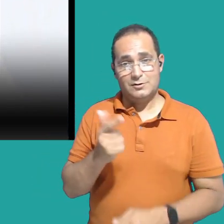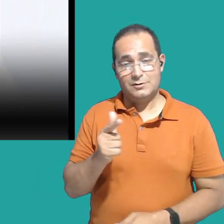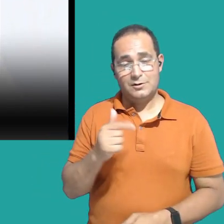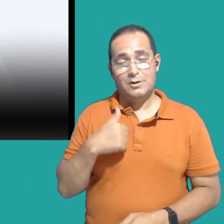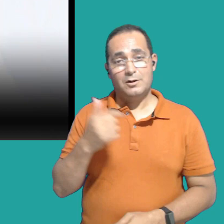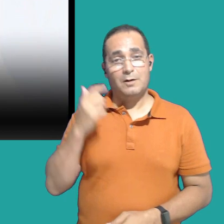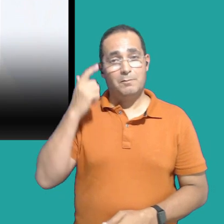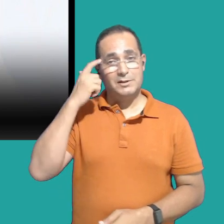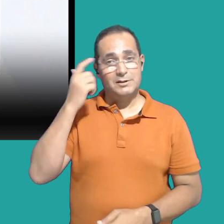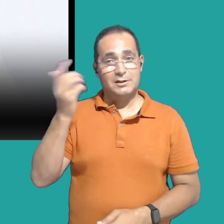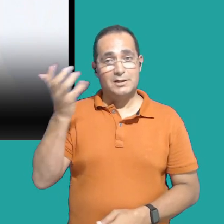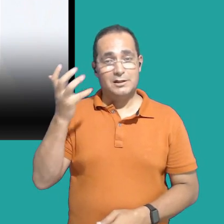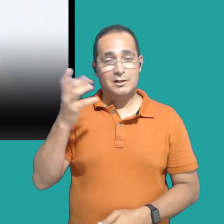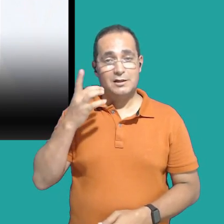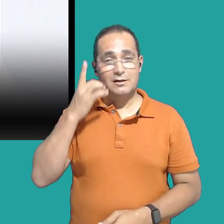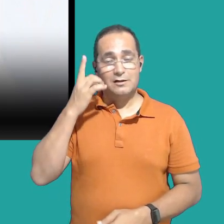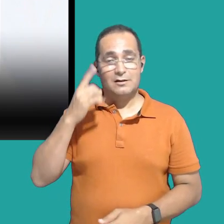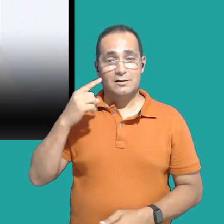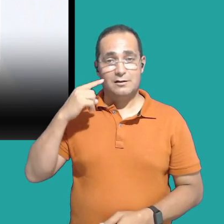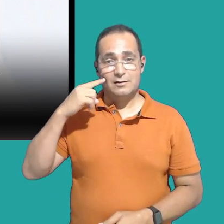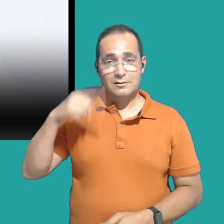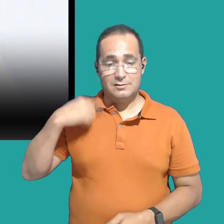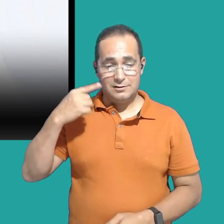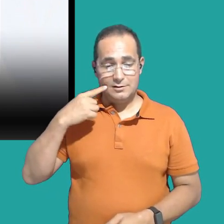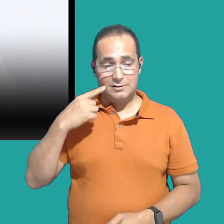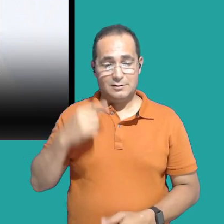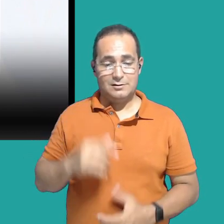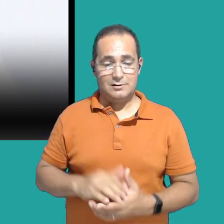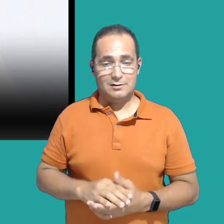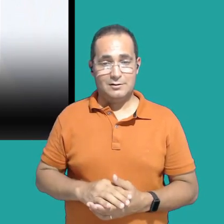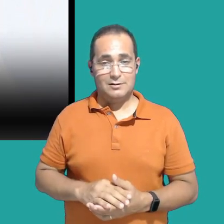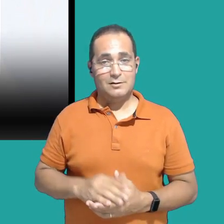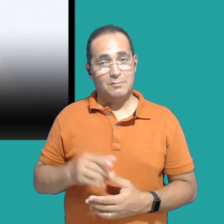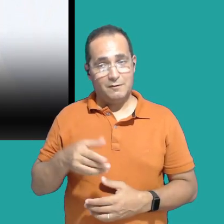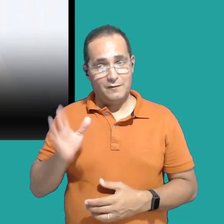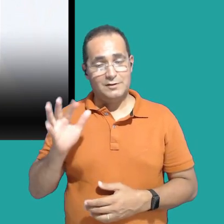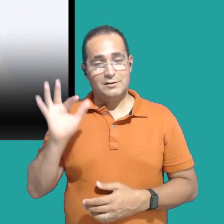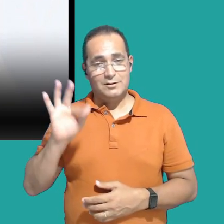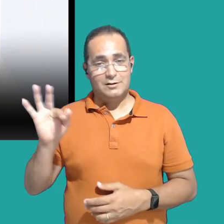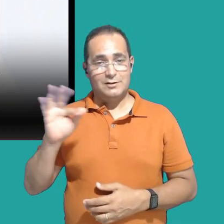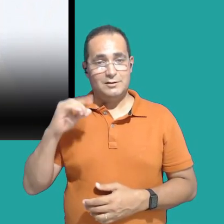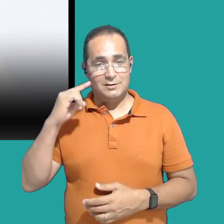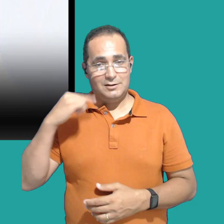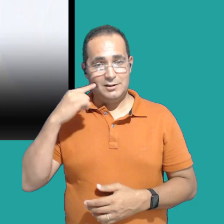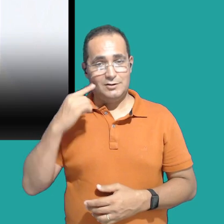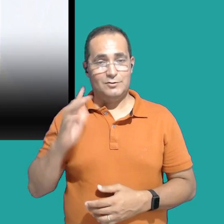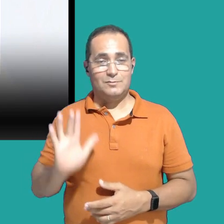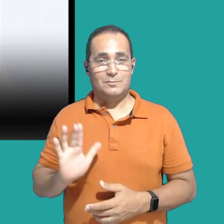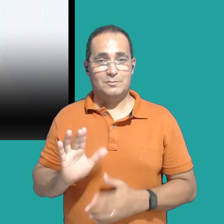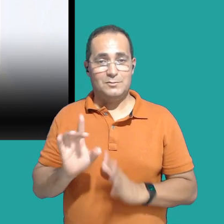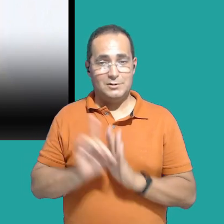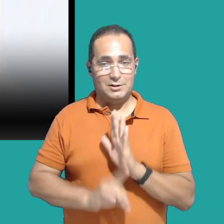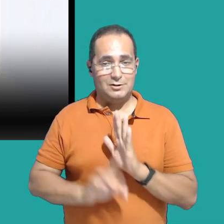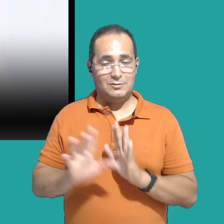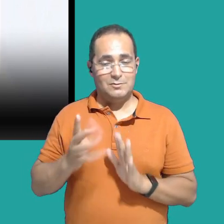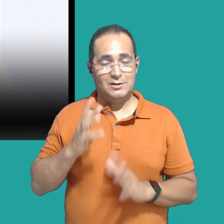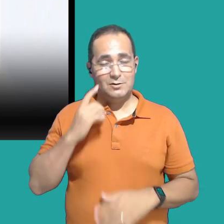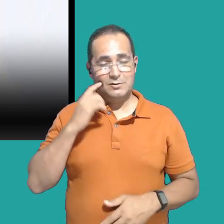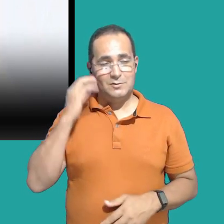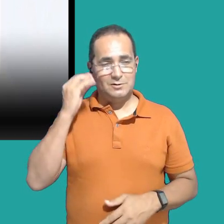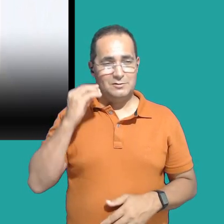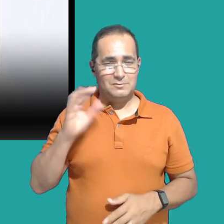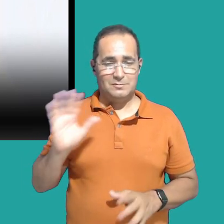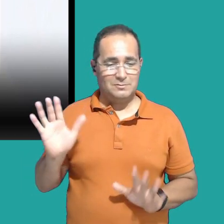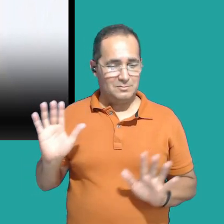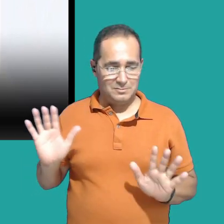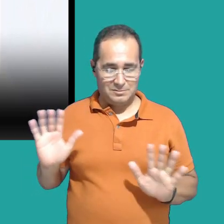não era para jornalismo, né? Porque na época eu achava que eu queria fazer direito e fui fazer um monte de faculdade para fazer direito, né? Aí, mas assim,